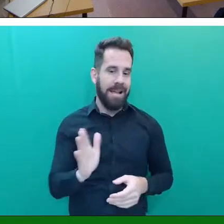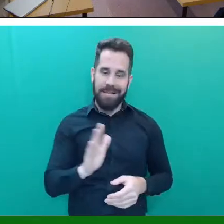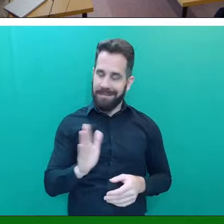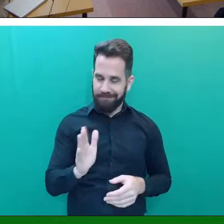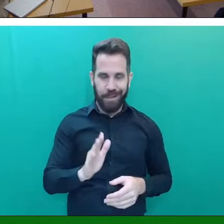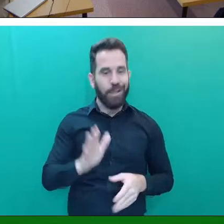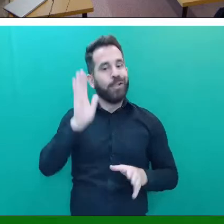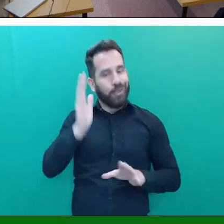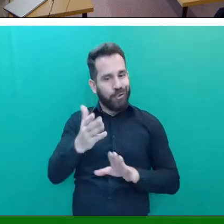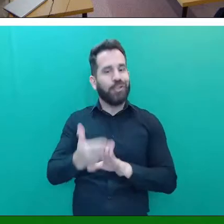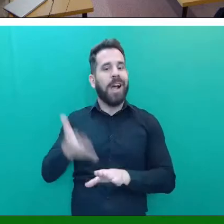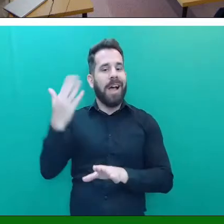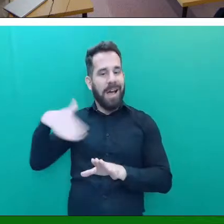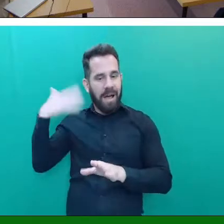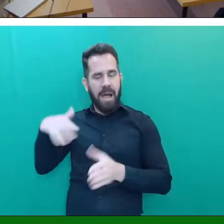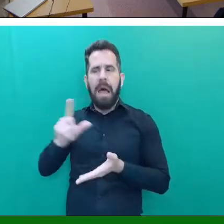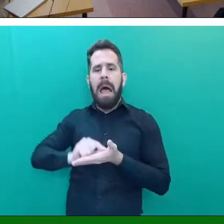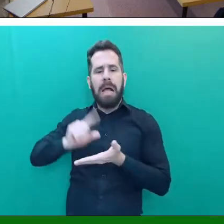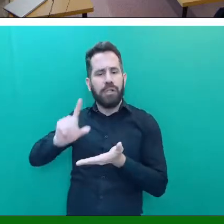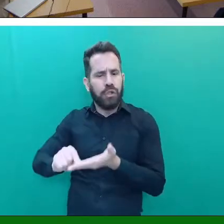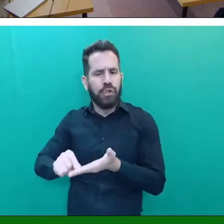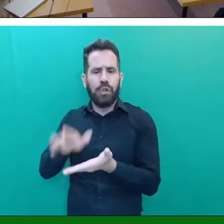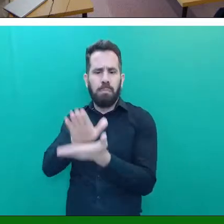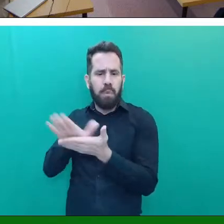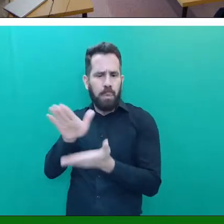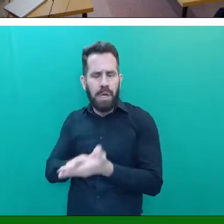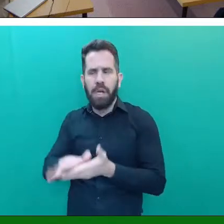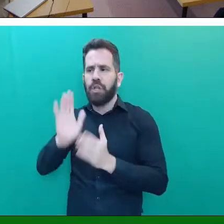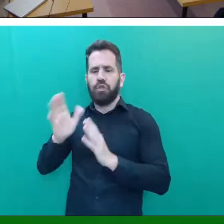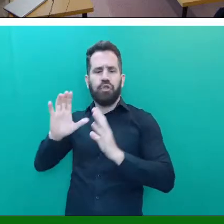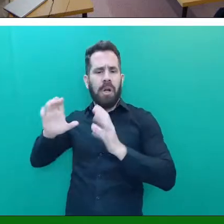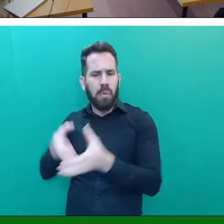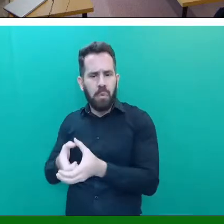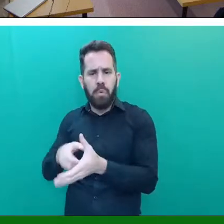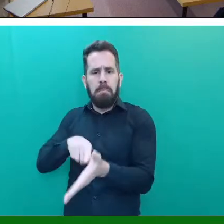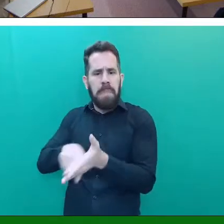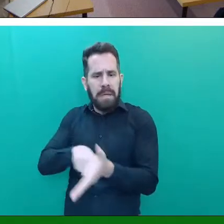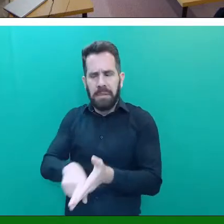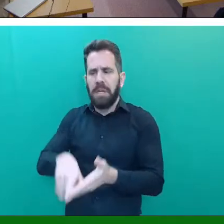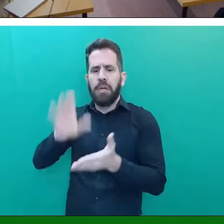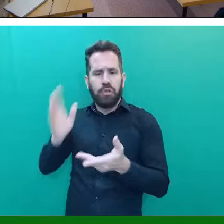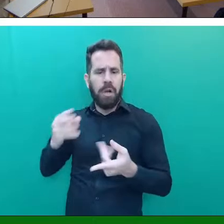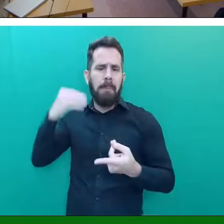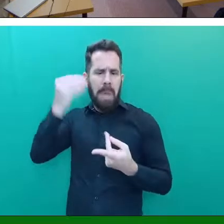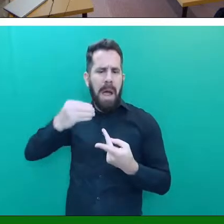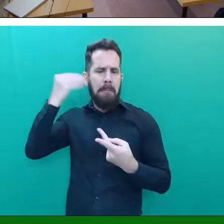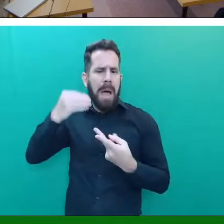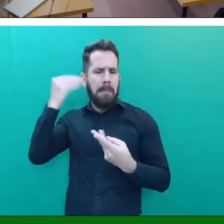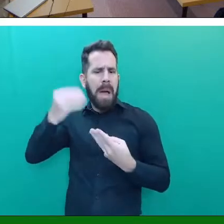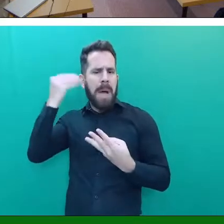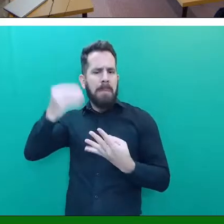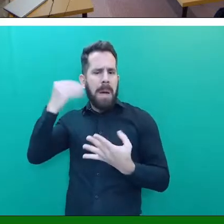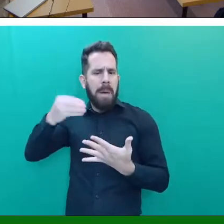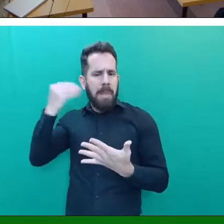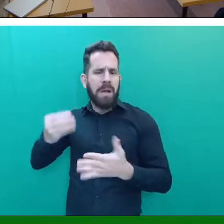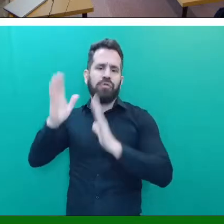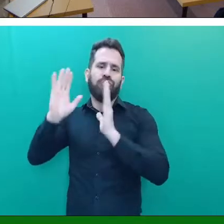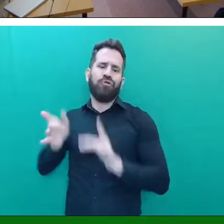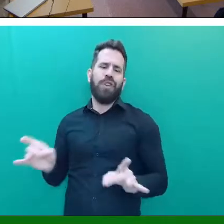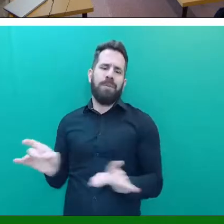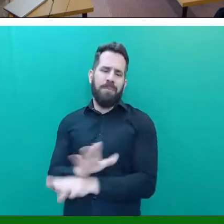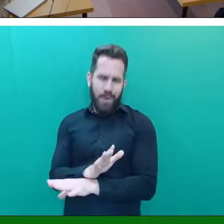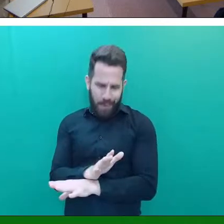com artigos, com um grupo de pesquisa, né? Aí com uma grande experiência, já uma mochila já bem carregada, né?